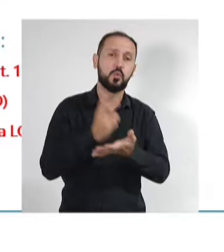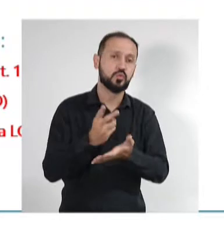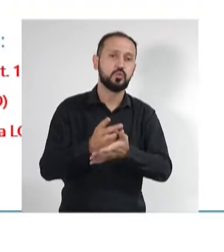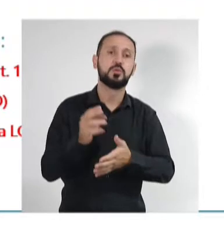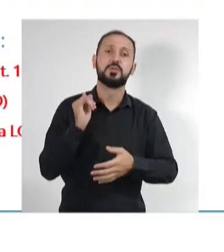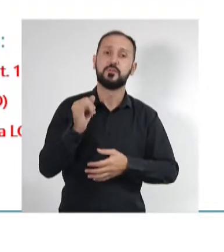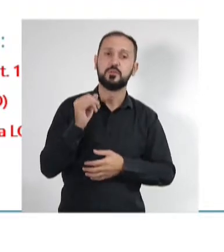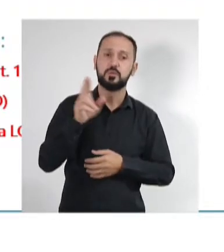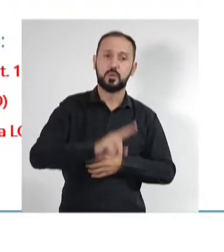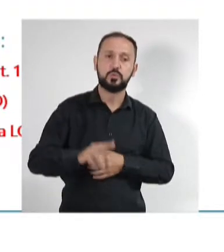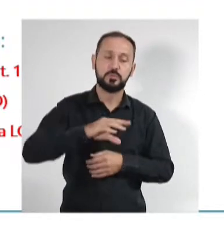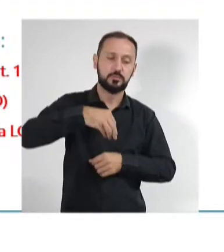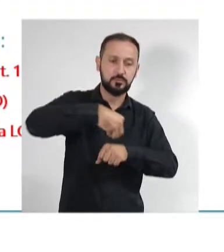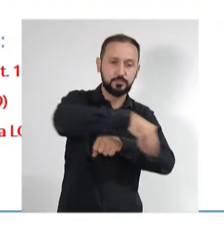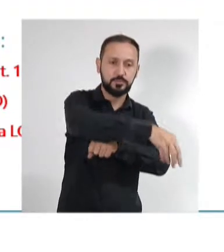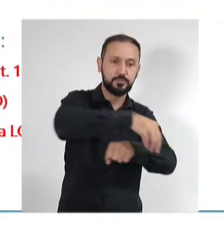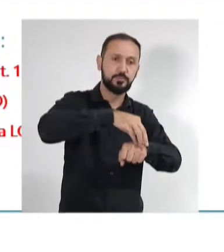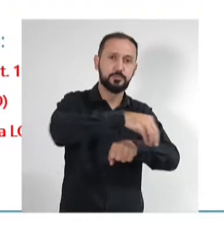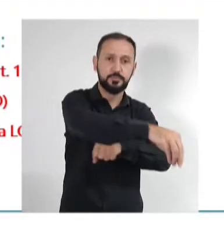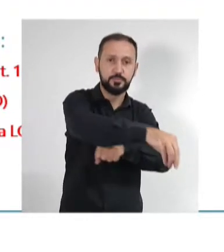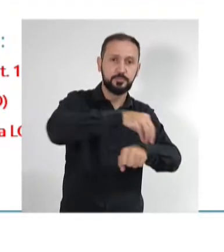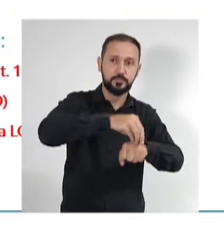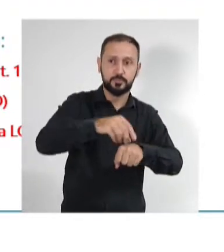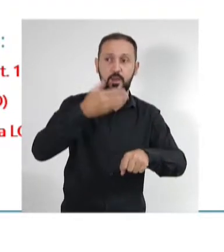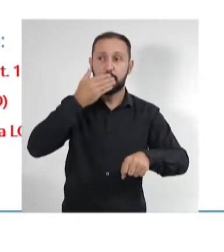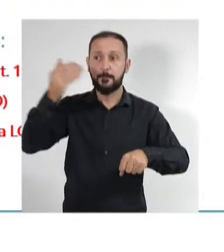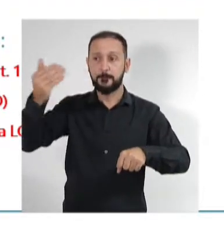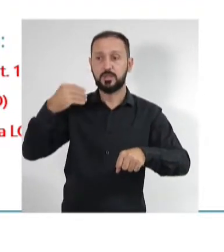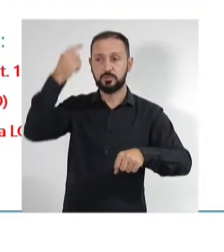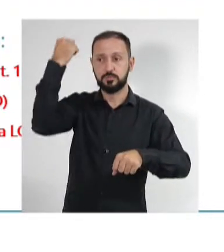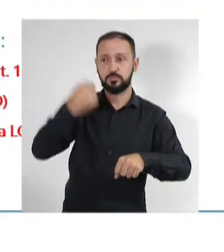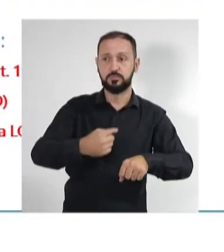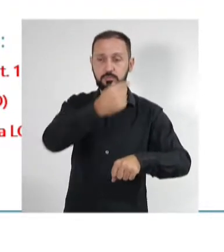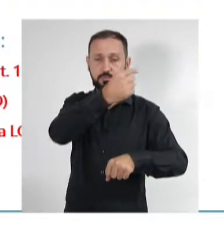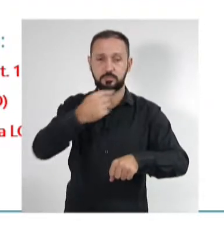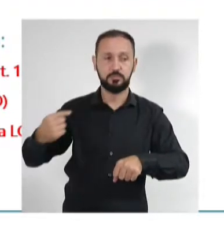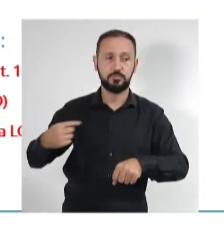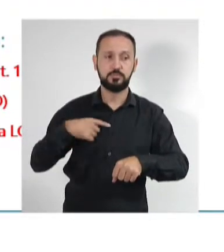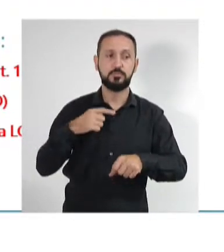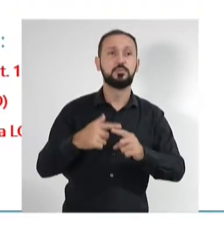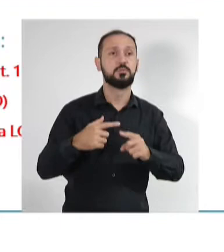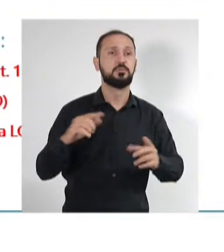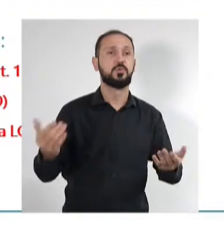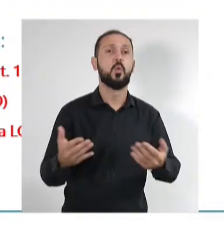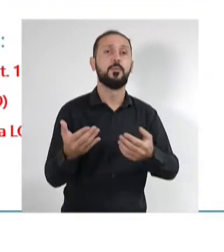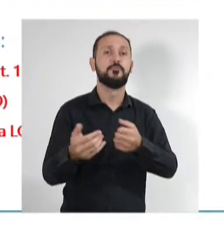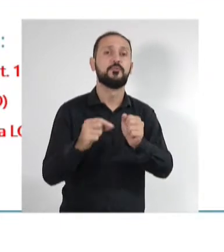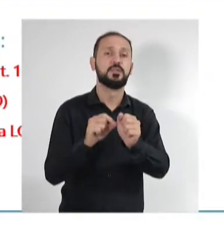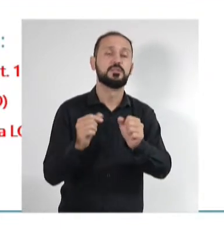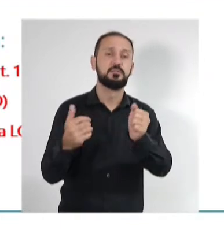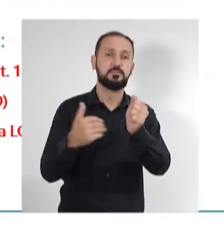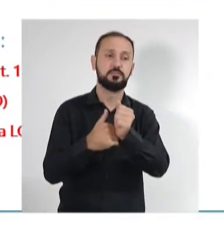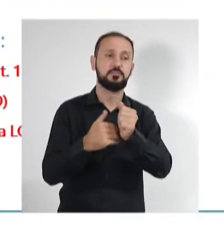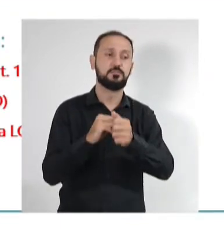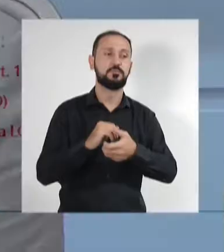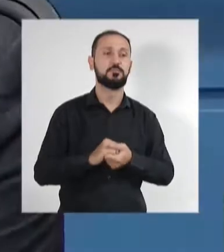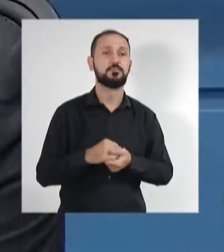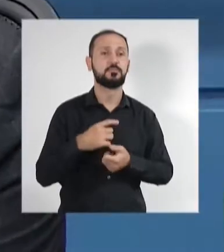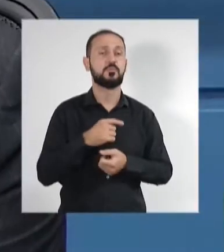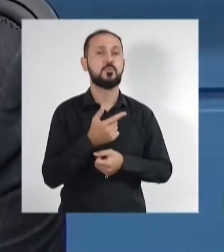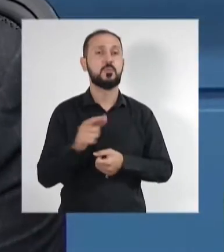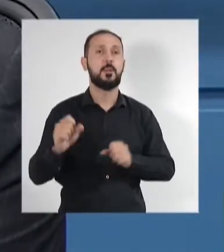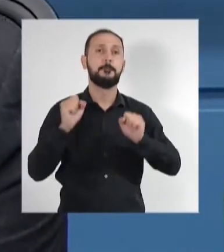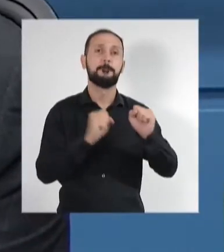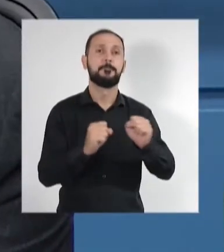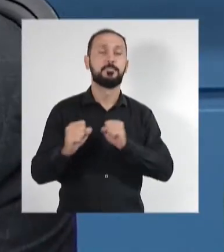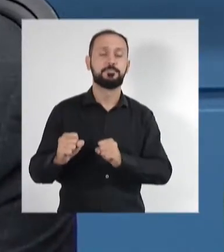aquele dado em algumas hipóteses, mesmo com o pedido de eliminação, quando há anonimização, por exemplo. Então, assim, aqui já existe algum outro